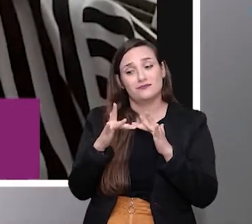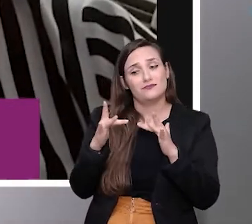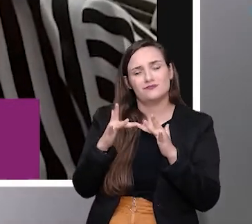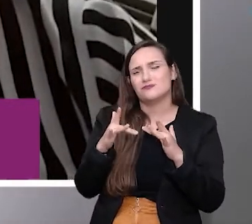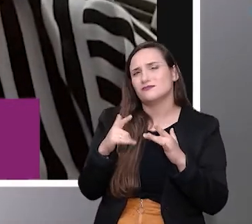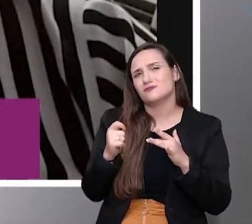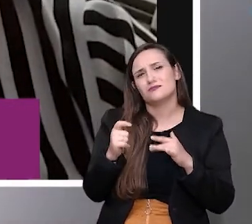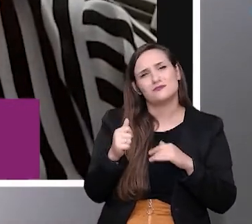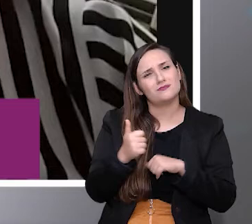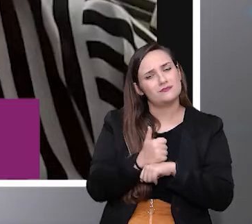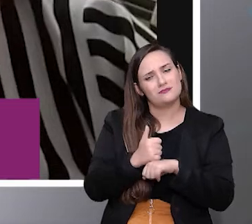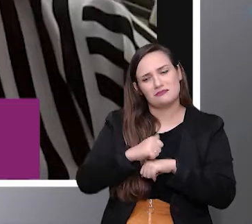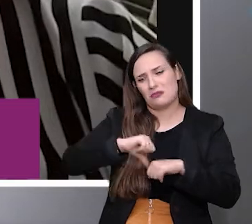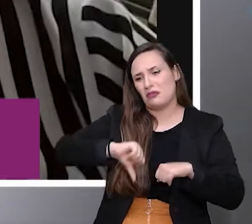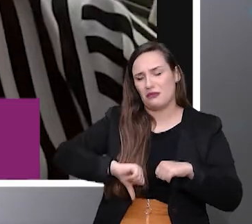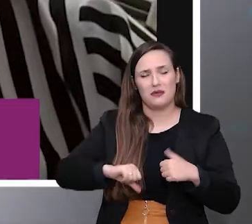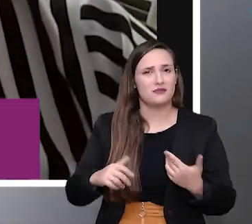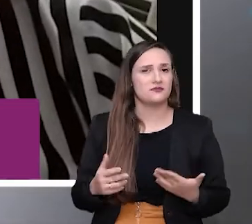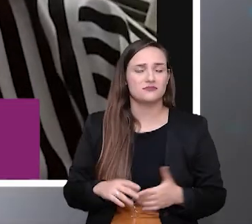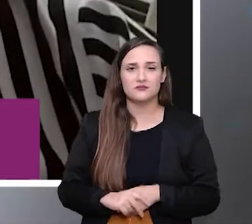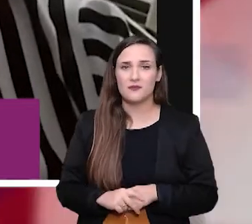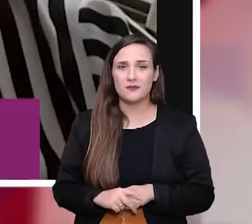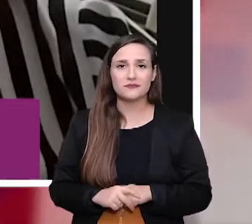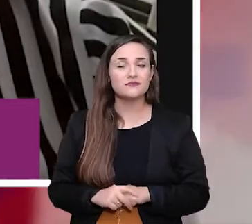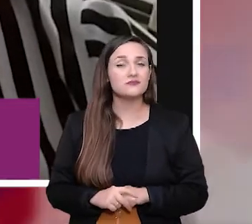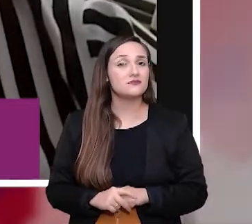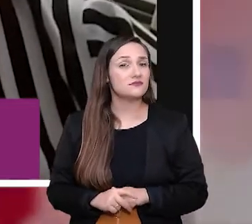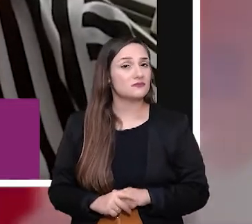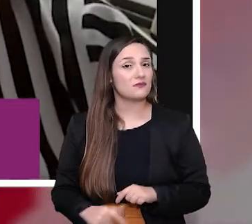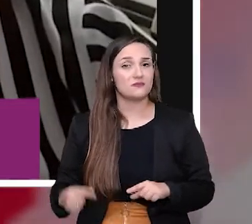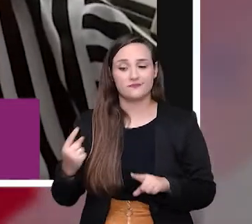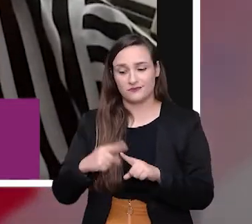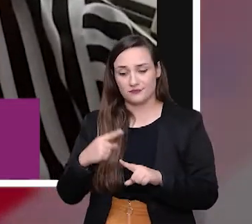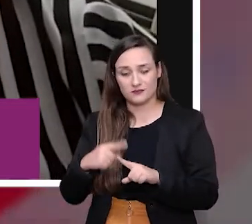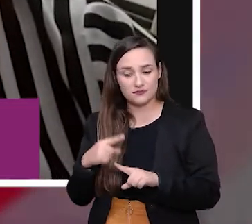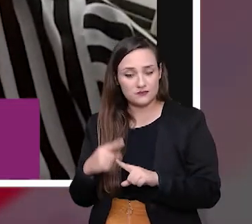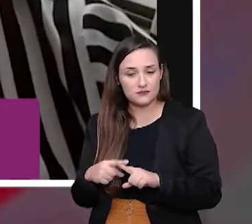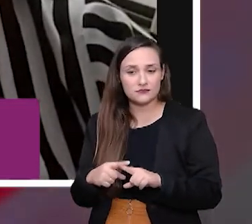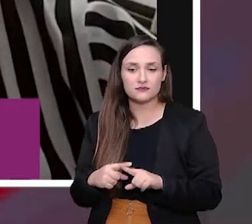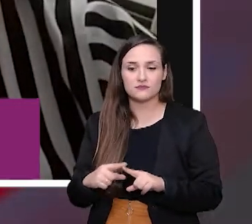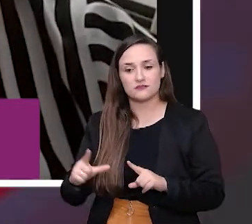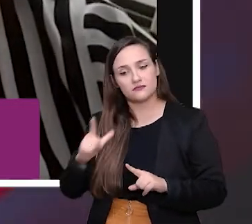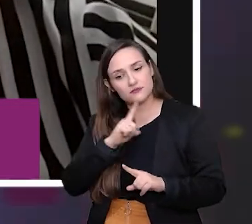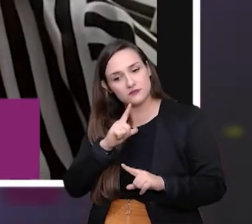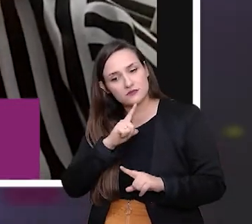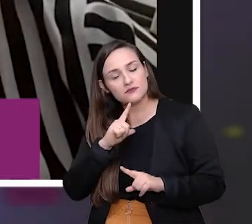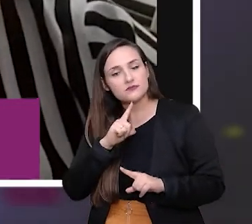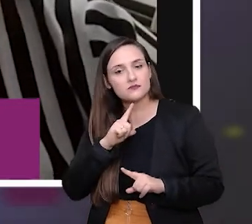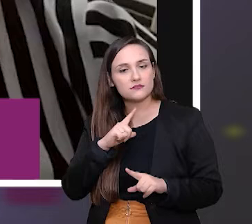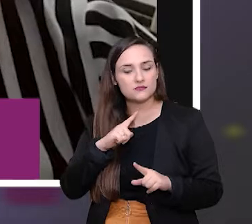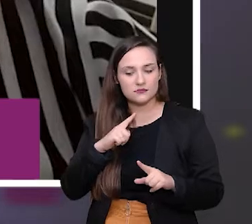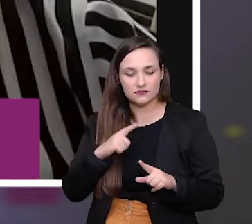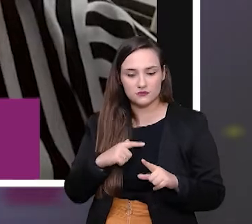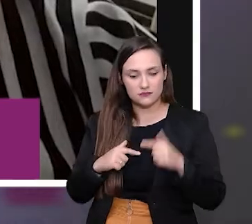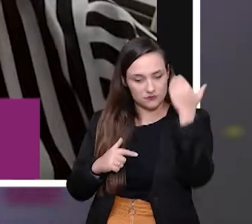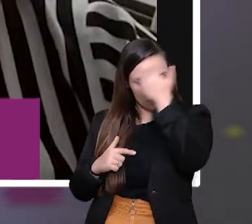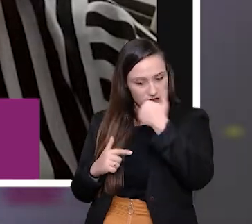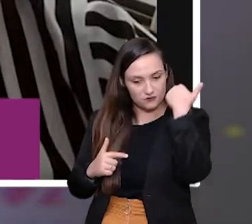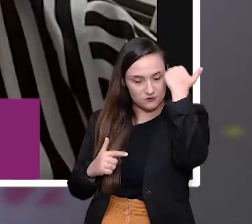baixa qualidade nessa convivência, né? Porque, além de querer impor esse padrão de perfeição, de beleza,